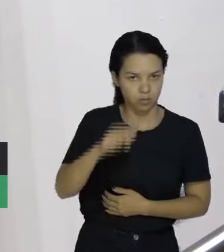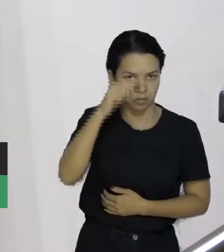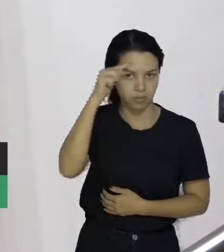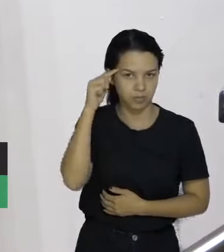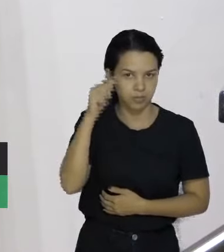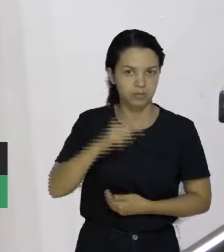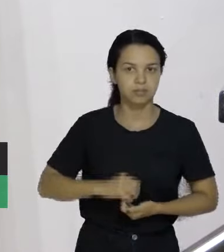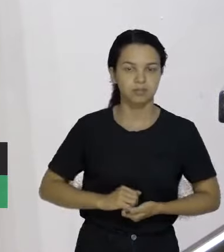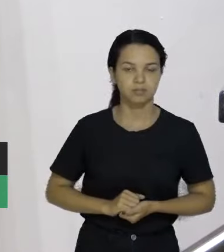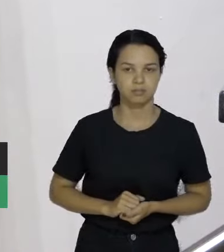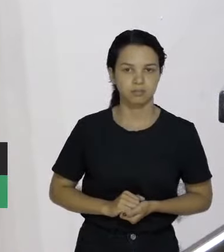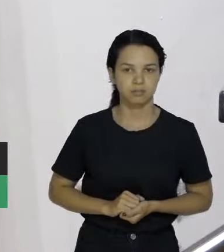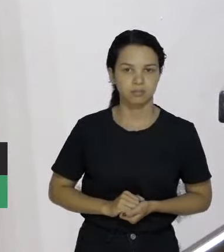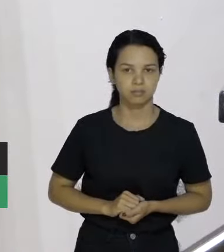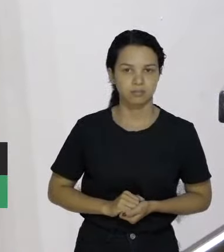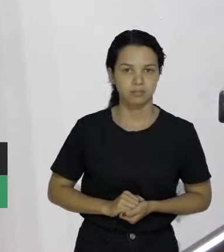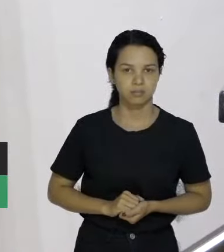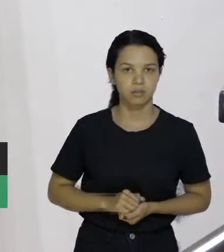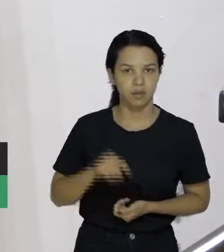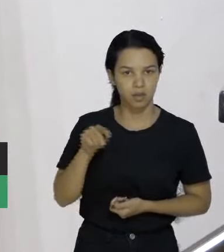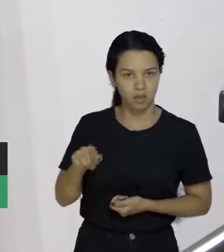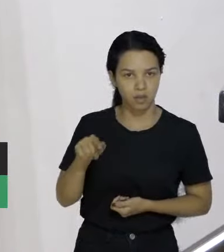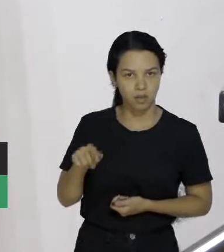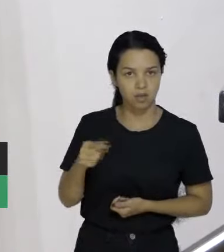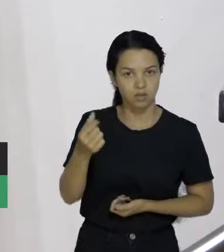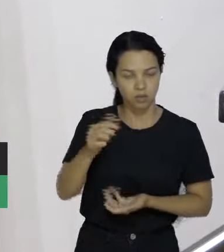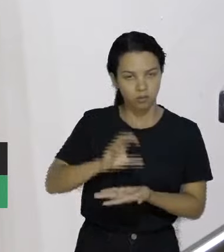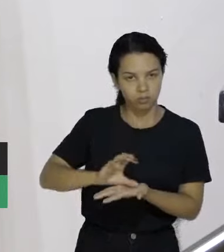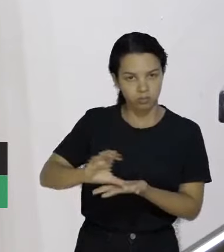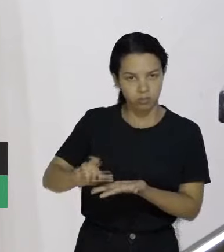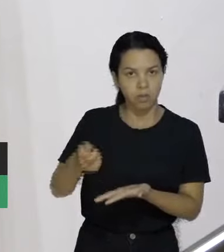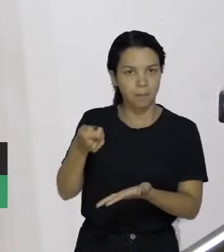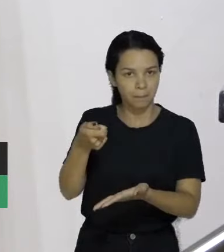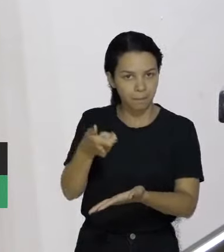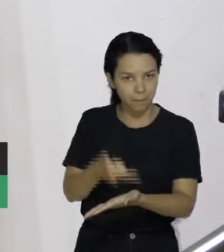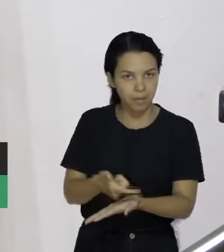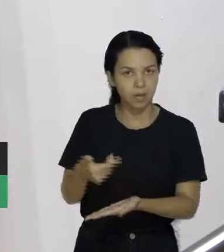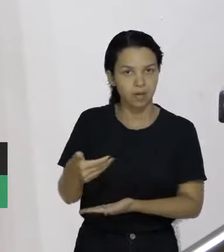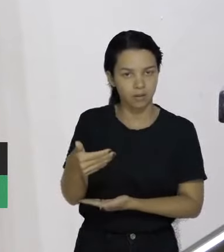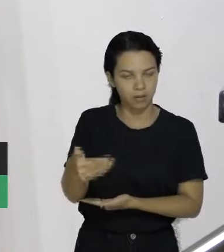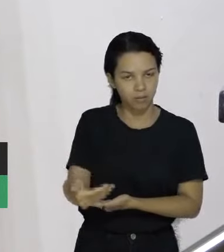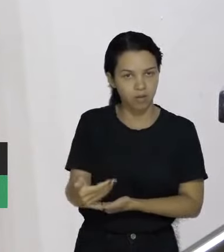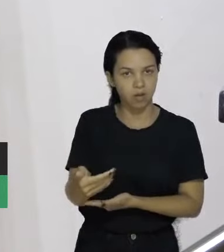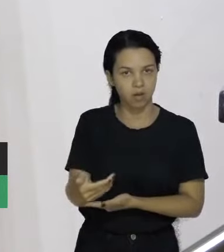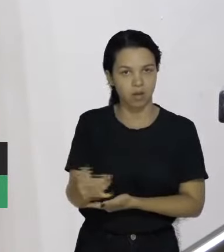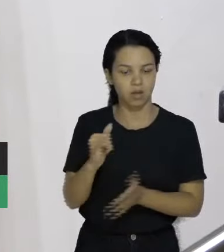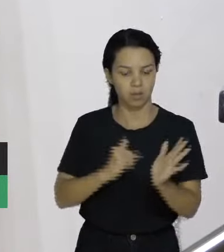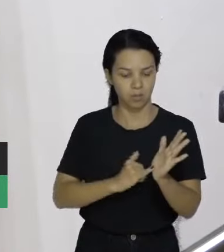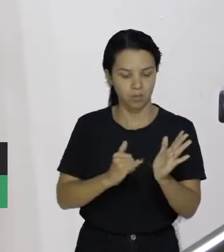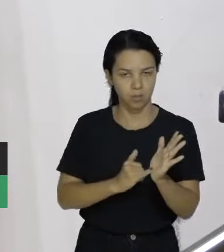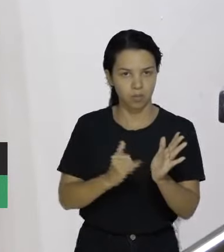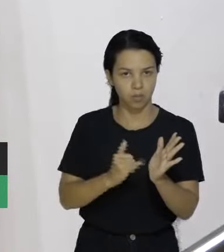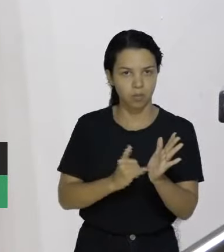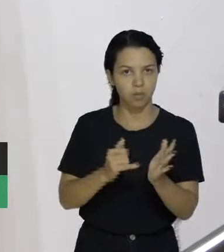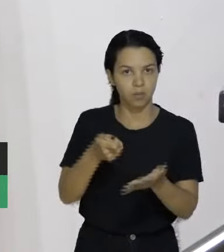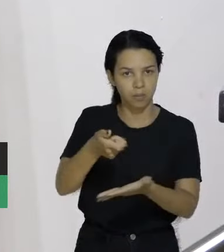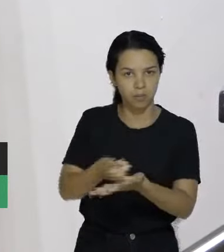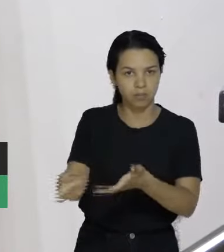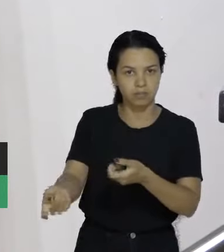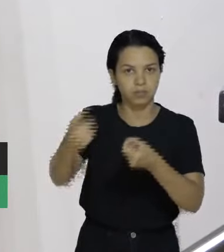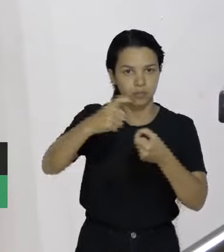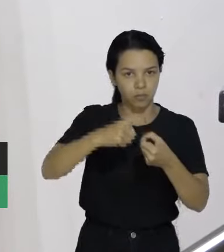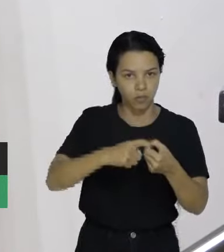investimentos vão se pagar rapidamente O Retorno de imposto e de emprego Também Quero aqui